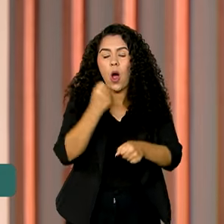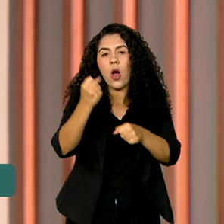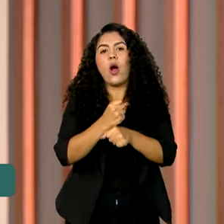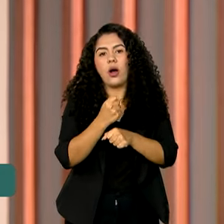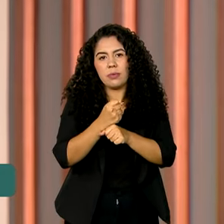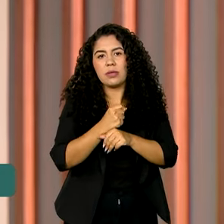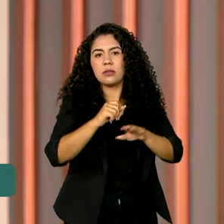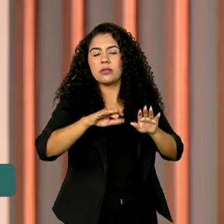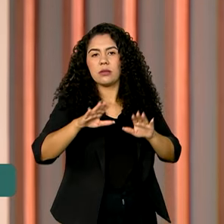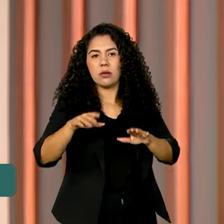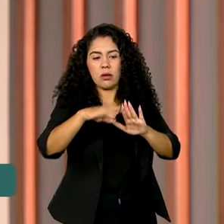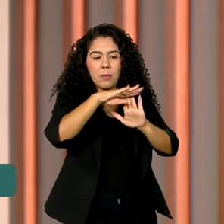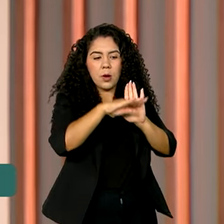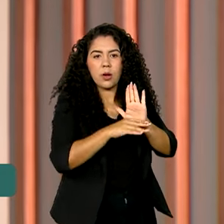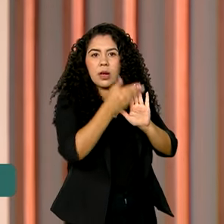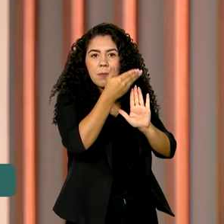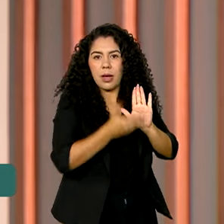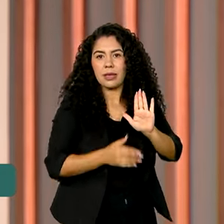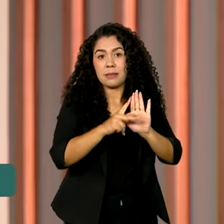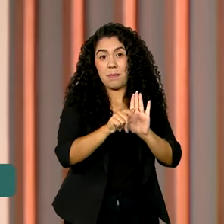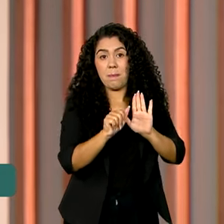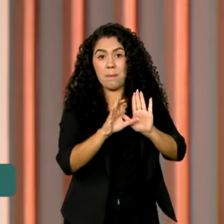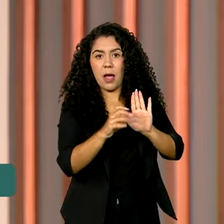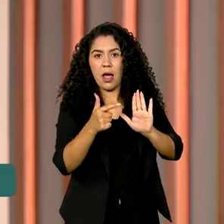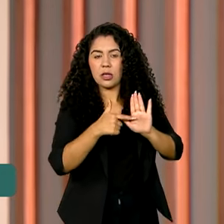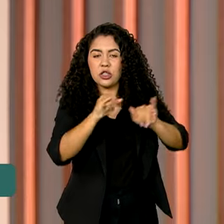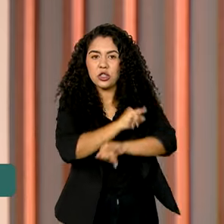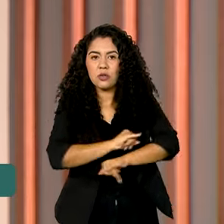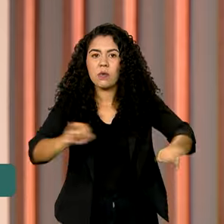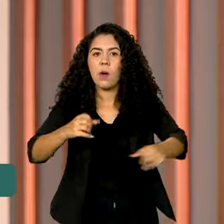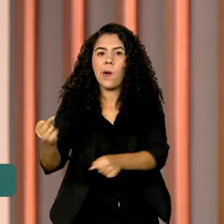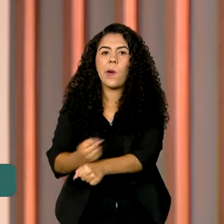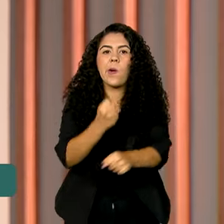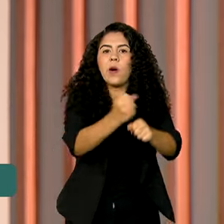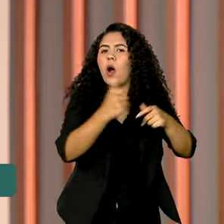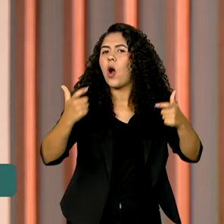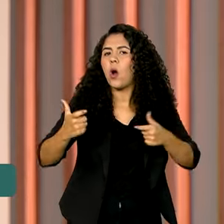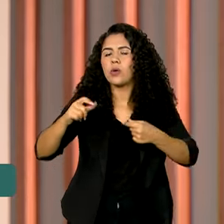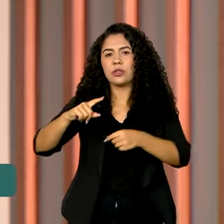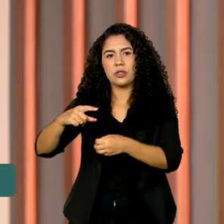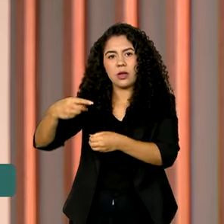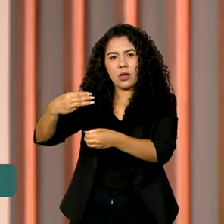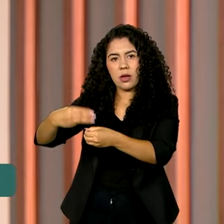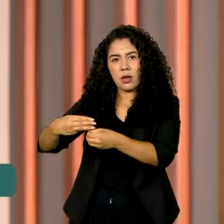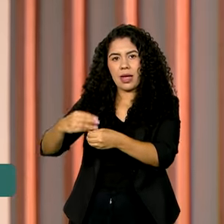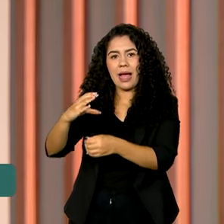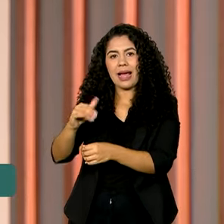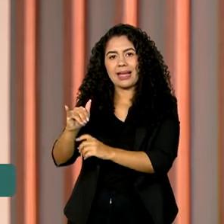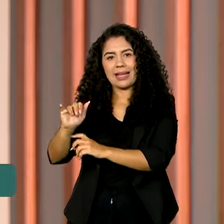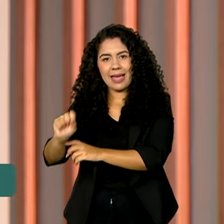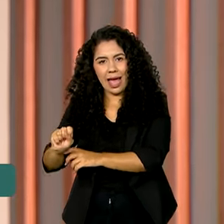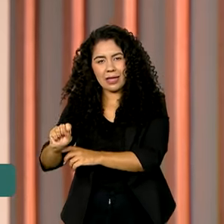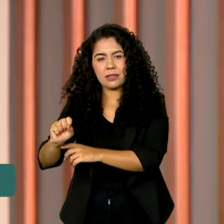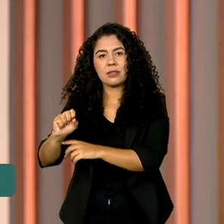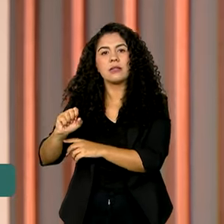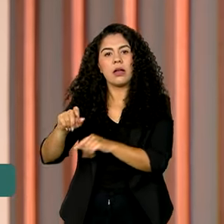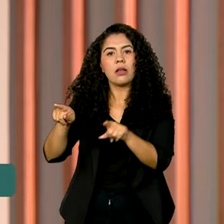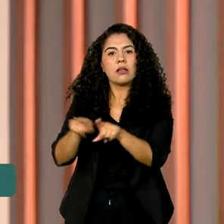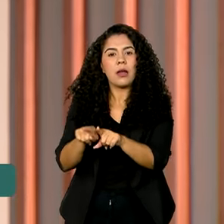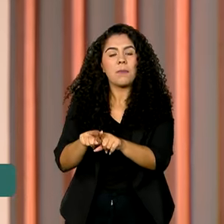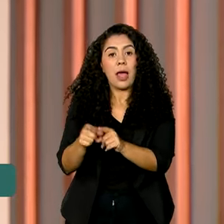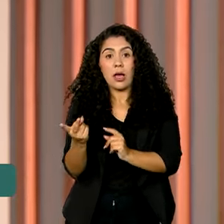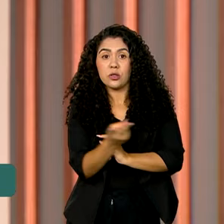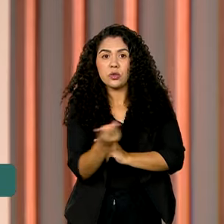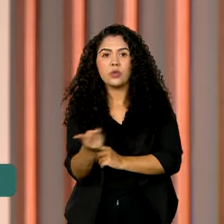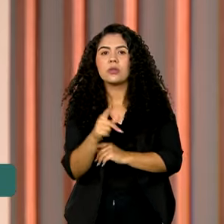Programa de Aceleração do Crescimento, PAC, para o Cais da Gamboa e para o Cais da Barra Grande, ambos no Rio.